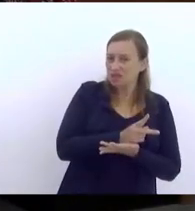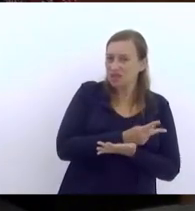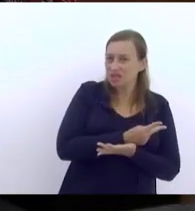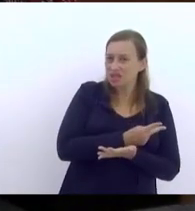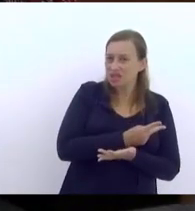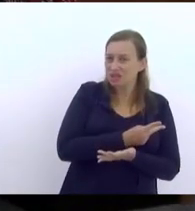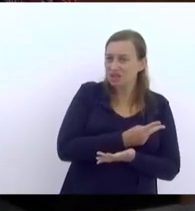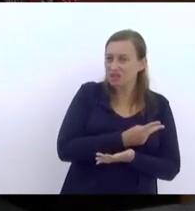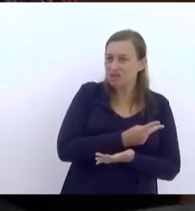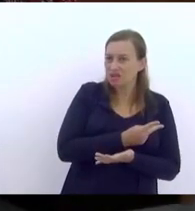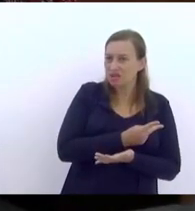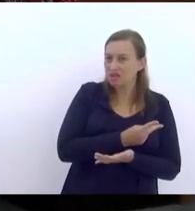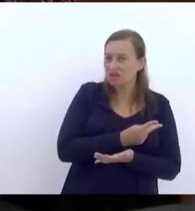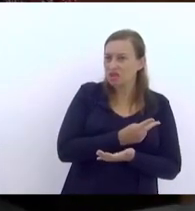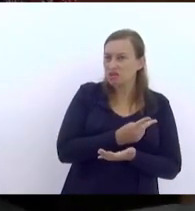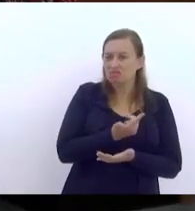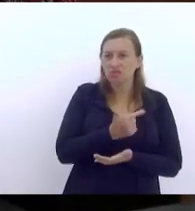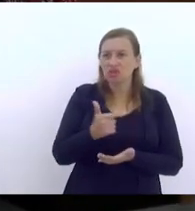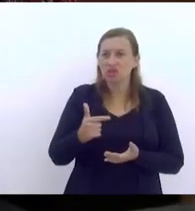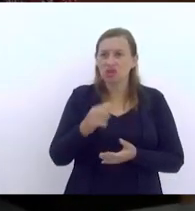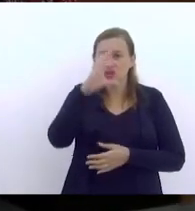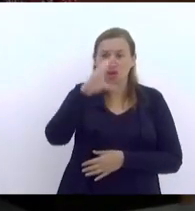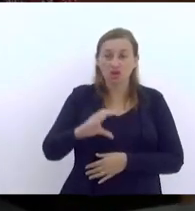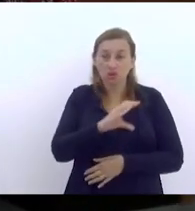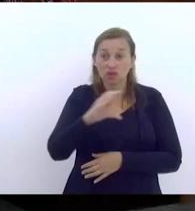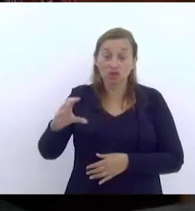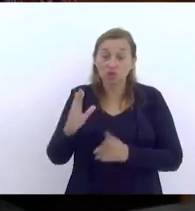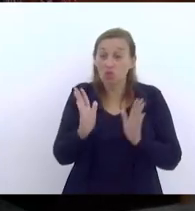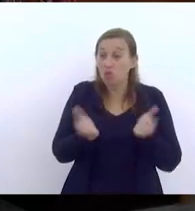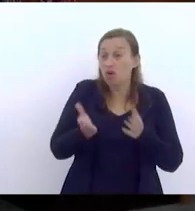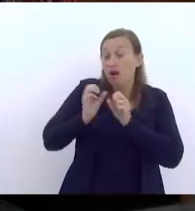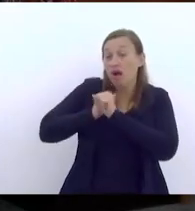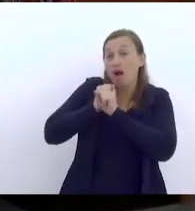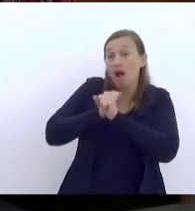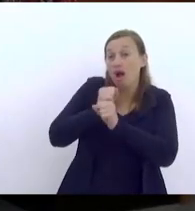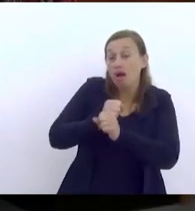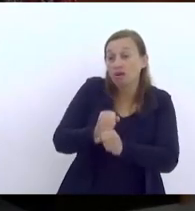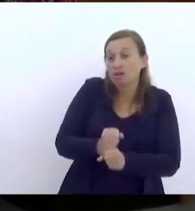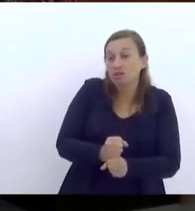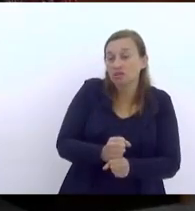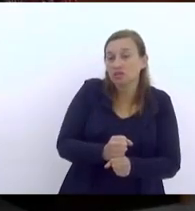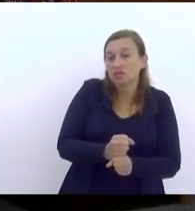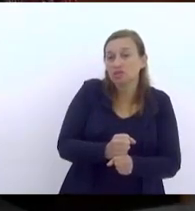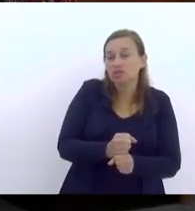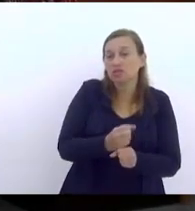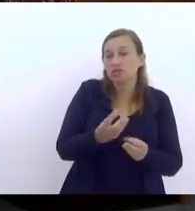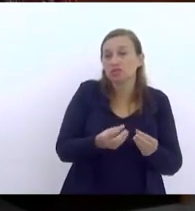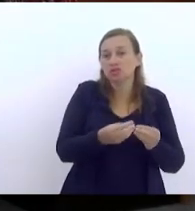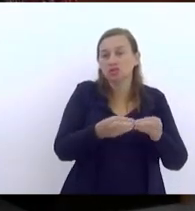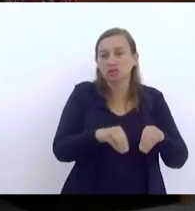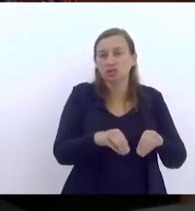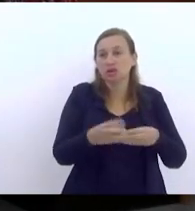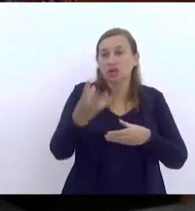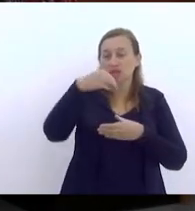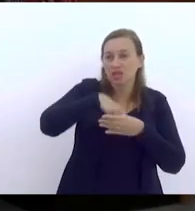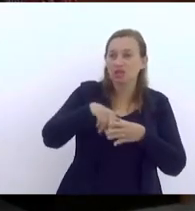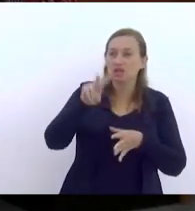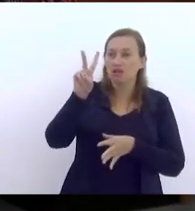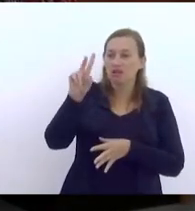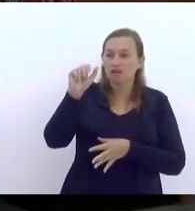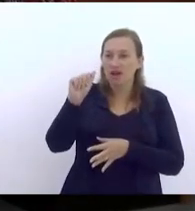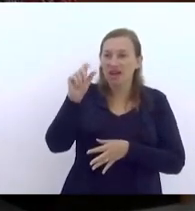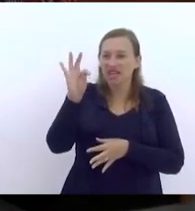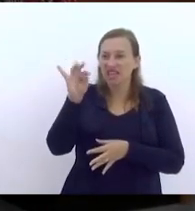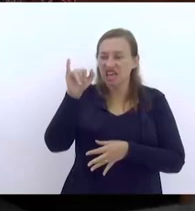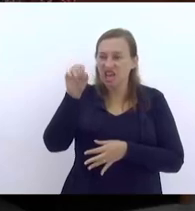não existiria o catolicismo hoje por tantos escândalos que ocorreram dentro do Vaticano.